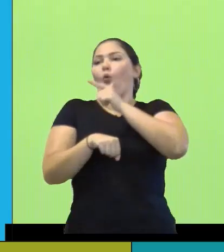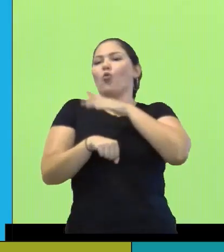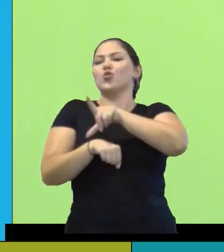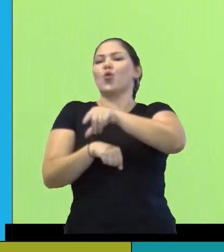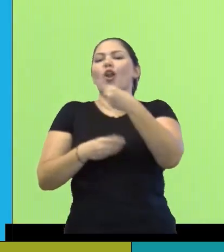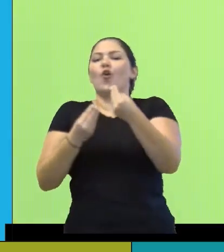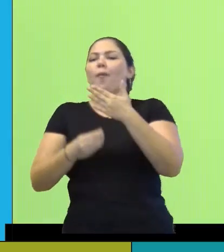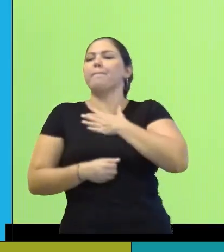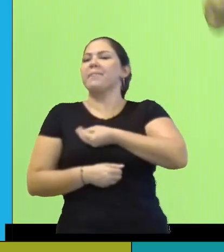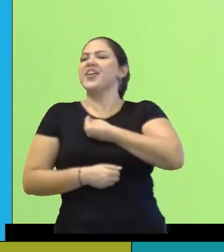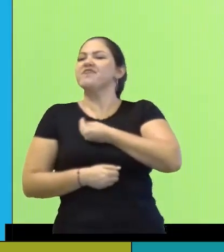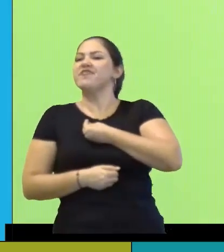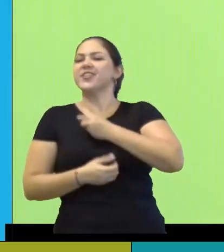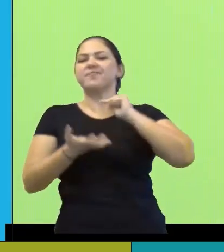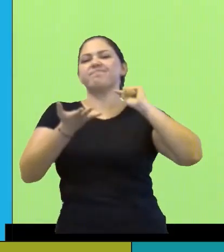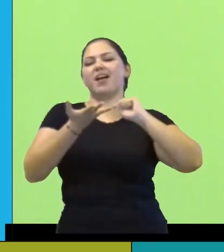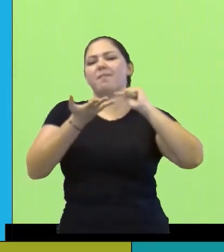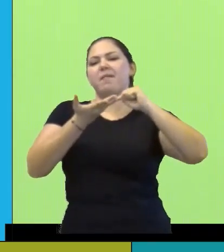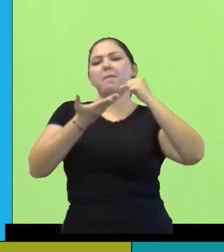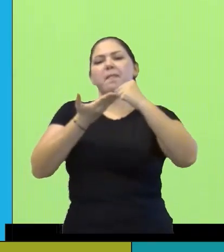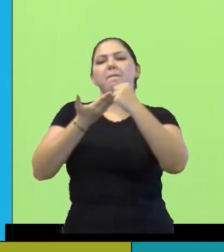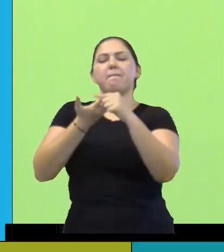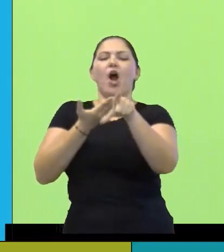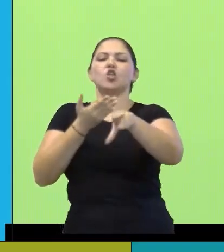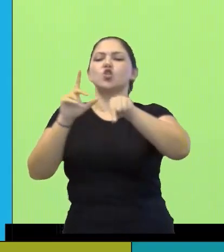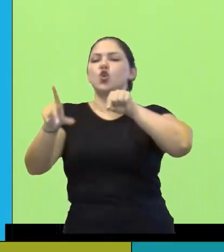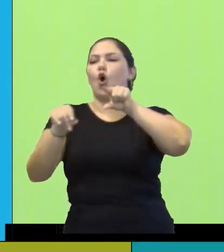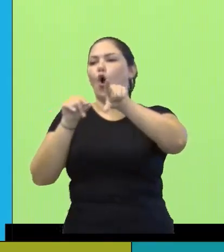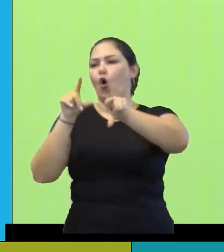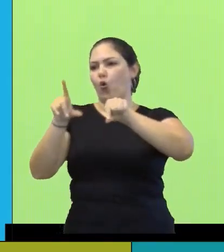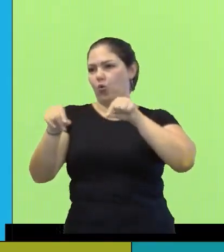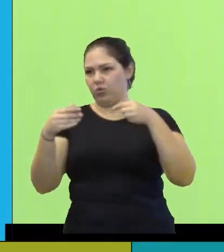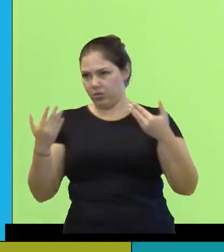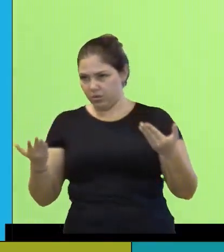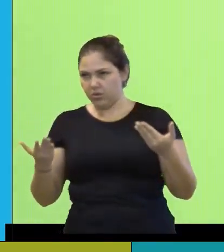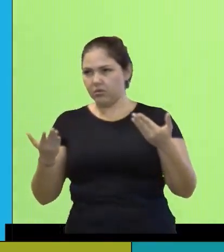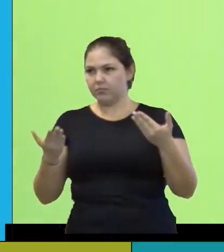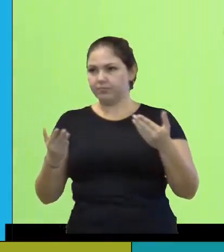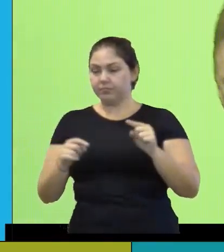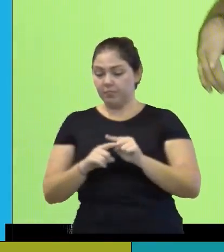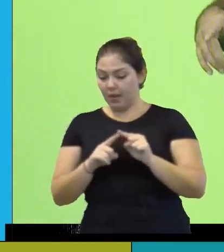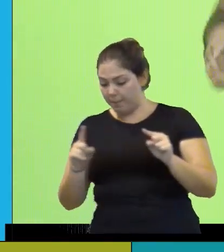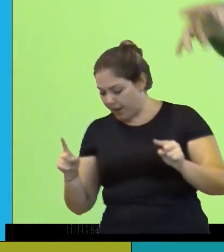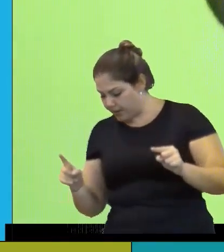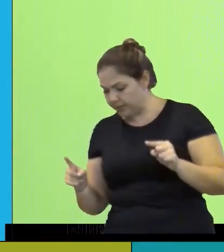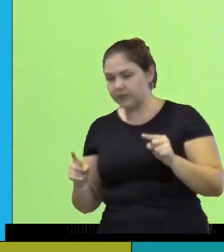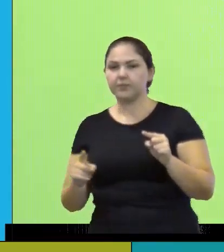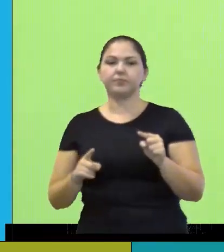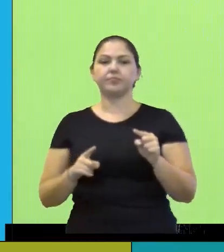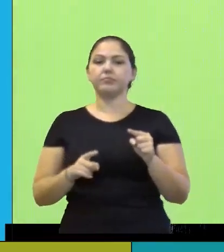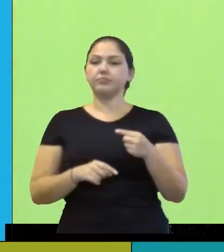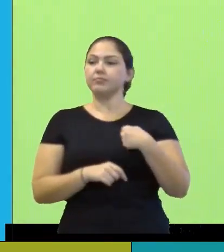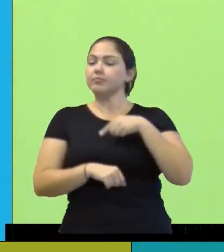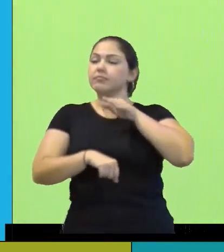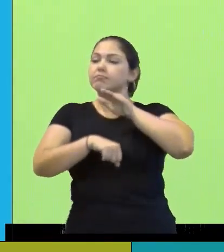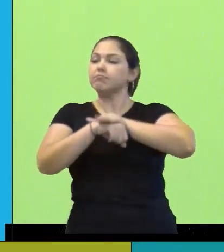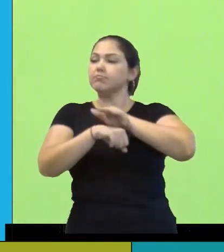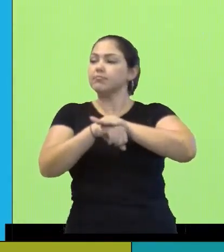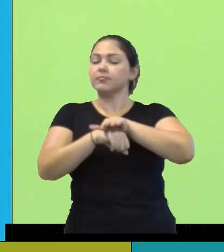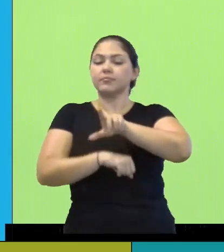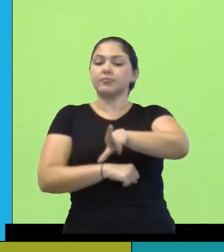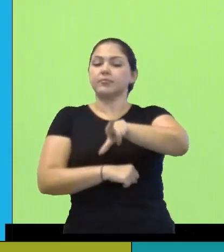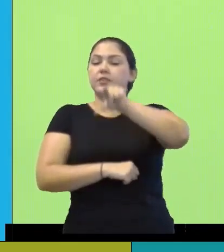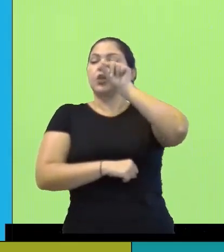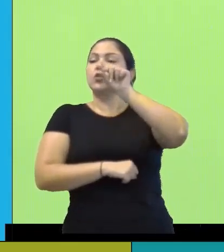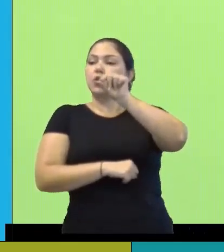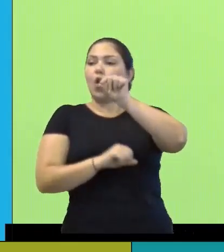homem ele tem autonomia para escolher, mas dizer que o homem tem autonomia para escolher não significa dizer